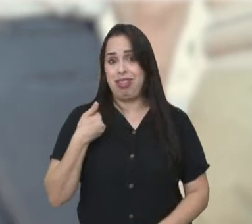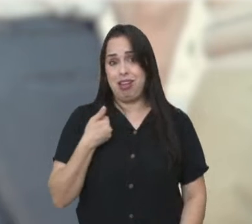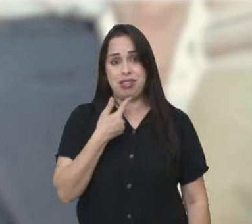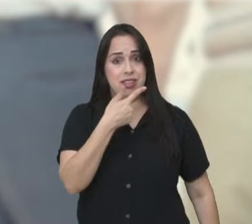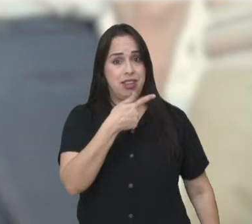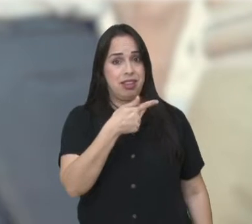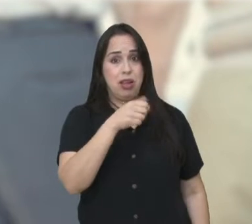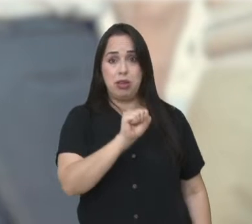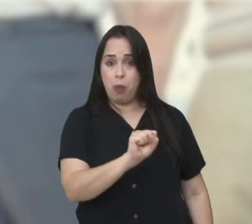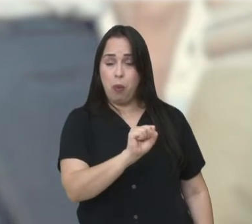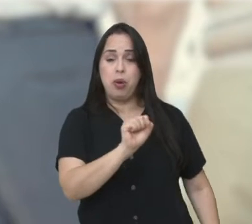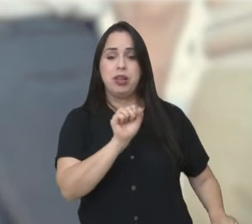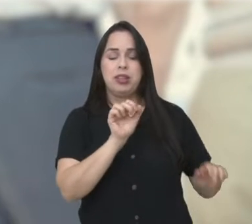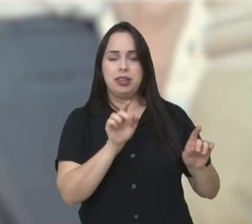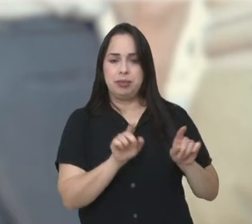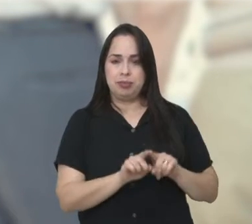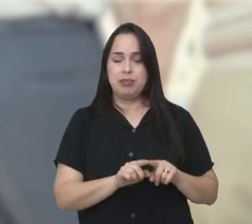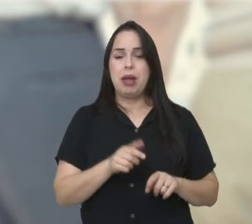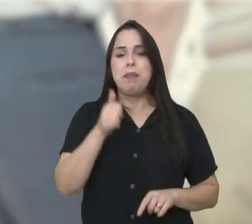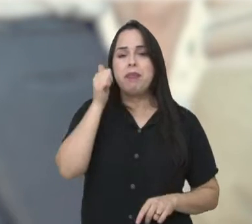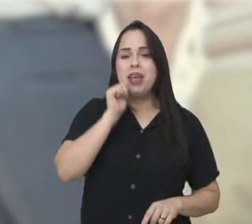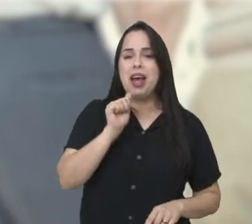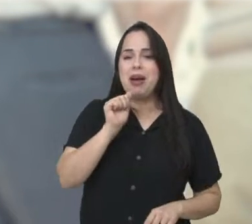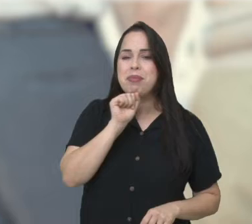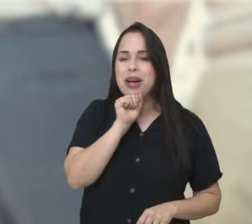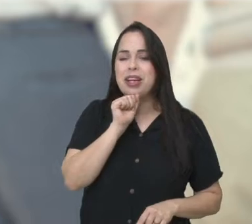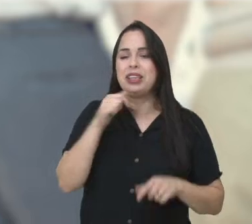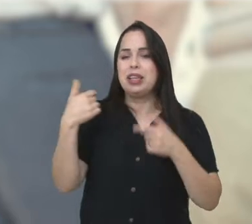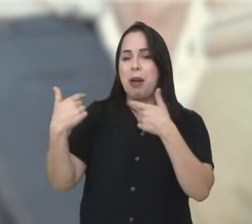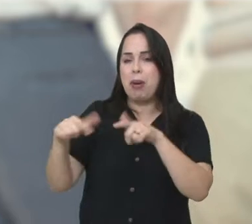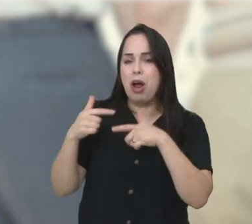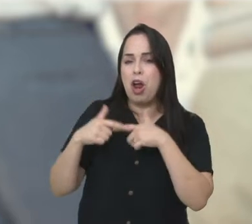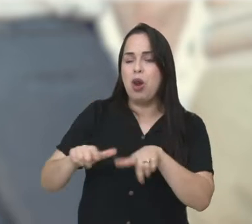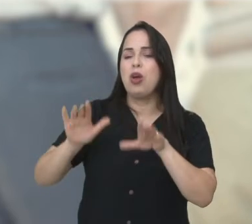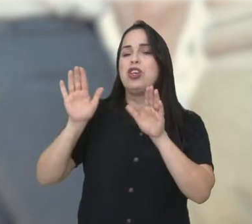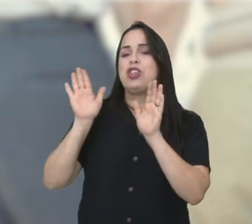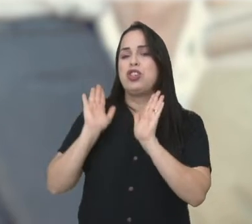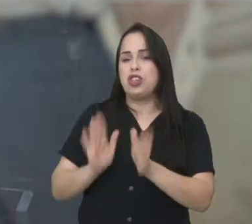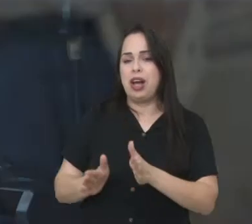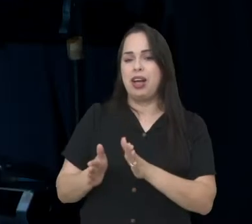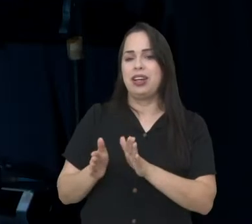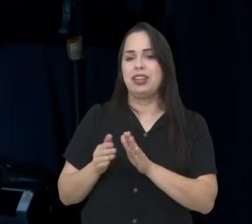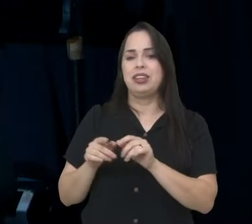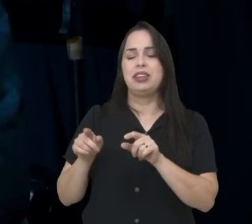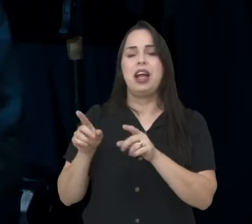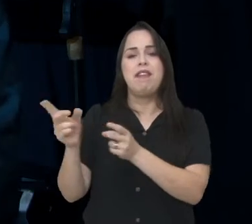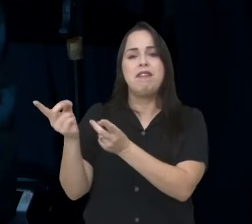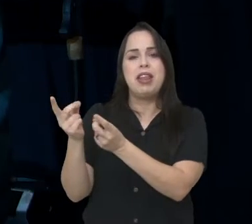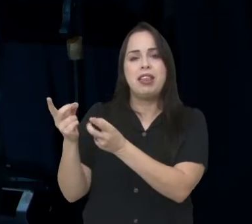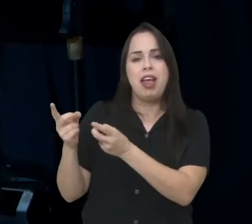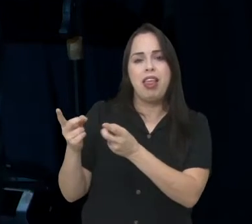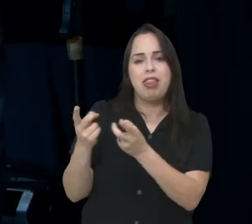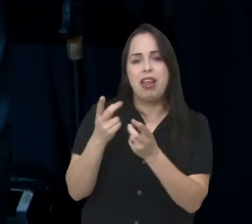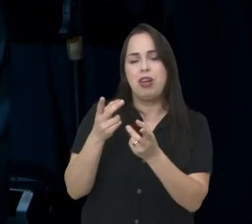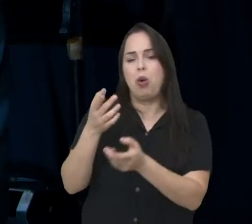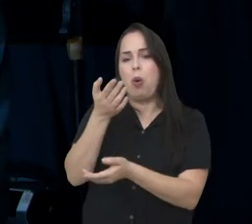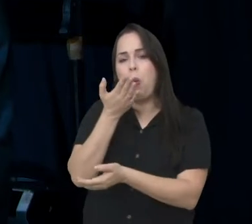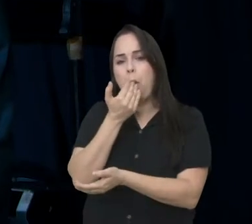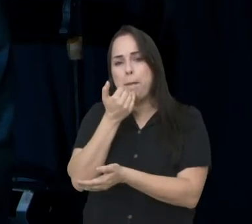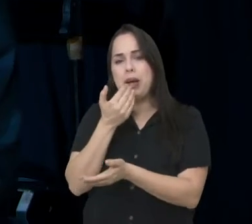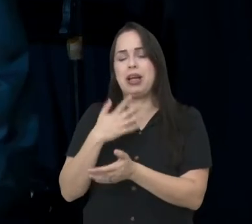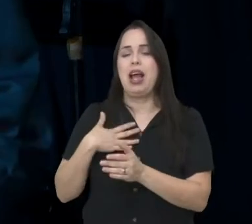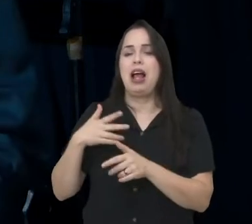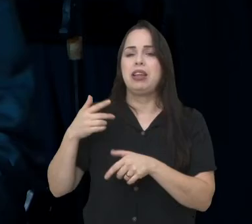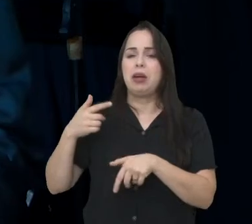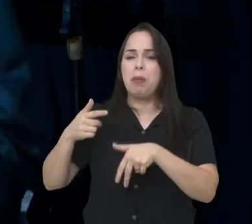até hoje trabalhando com a gente. Minha mãe trabalhou com a gente um tempão na cantina, ela parou porque ela estava com um